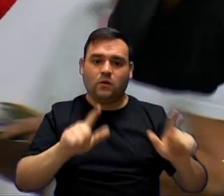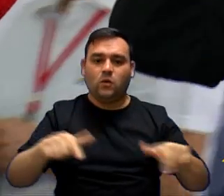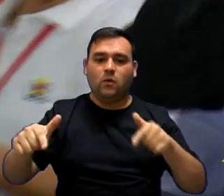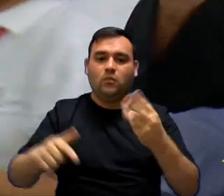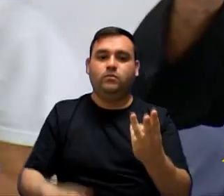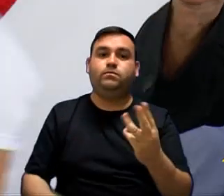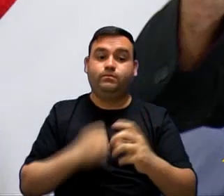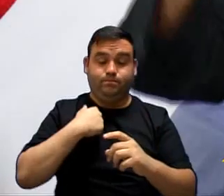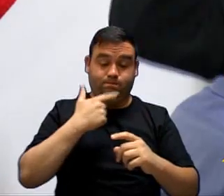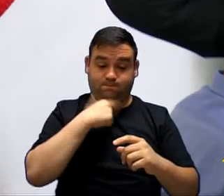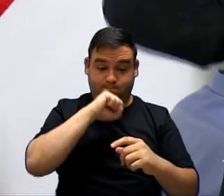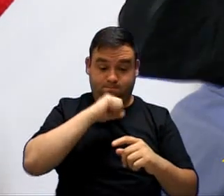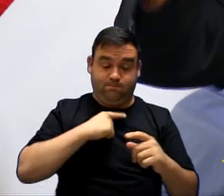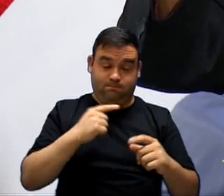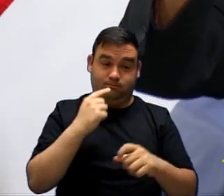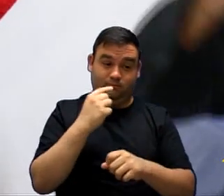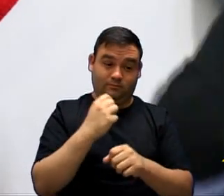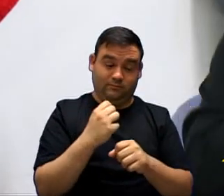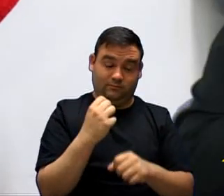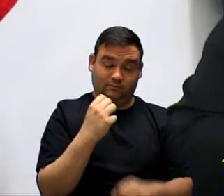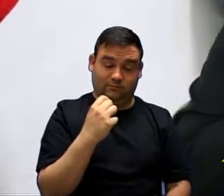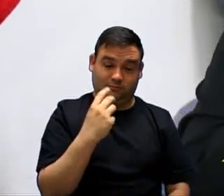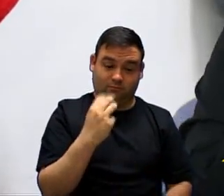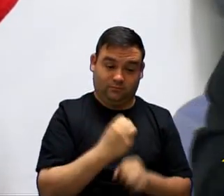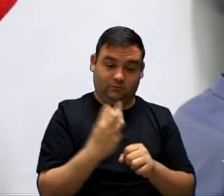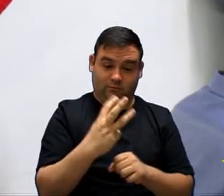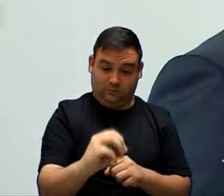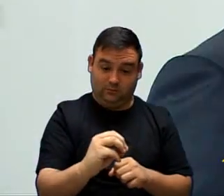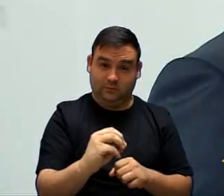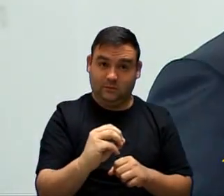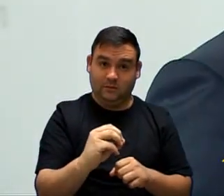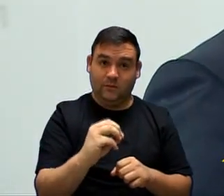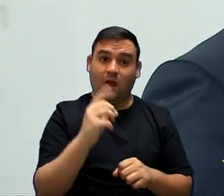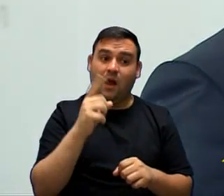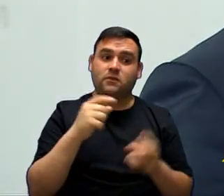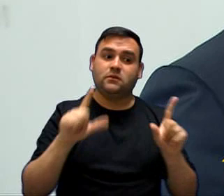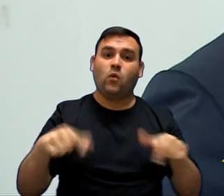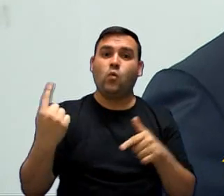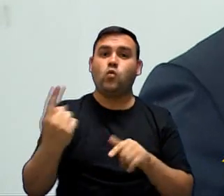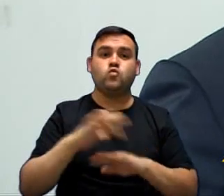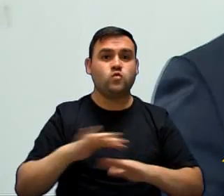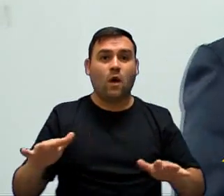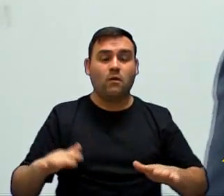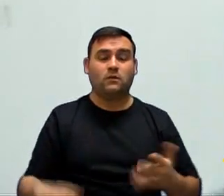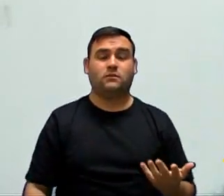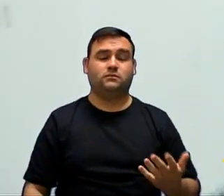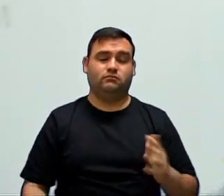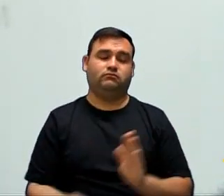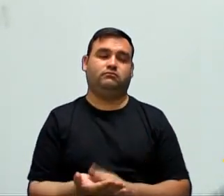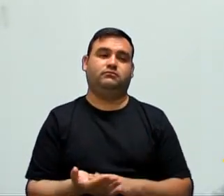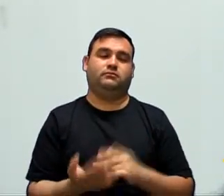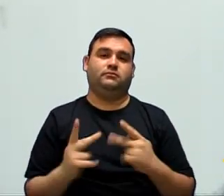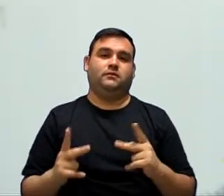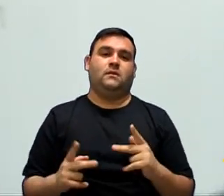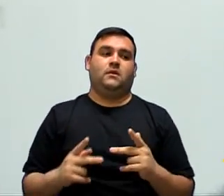é três no ano. Meu pai, em 30 anos de vereador, entregou um título de cidadão. Será pautado em breve também esse projeto, vereador. Muito obrigado. Dito, parabéns.